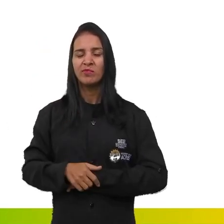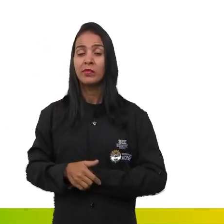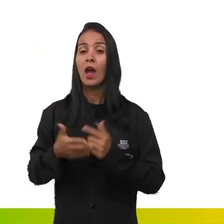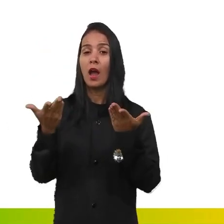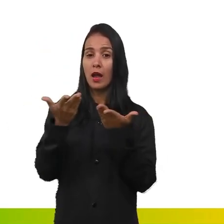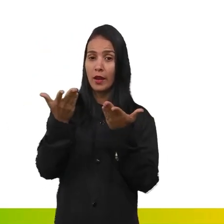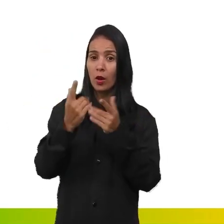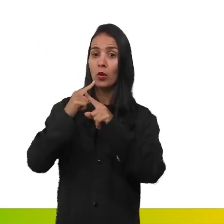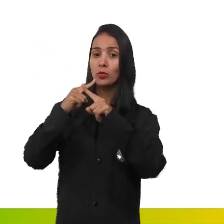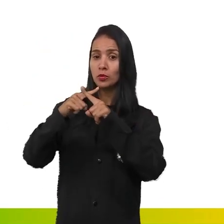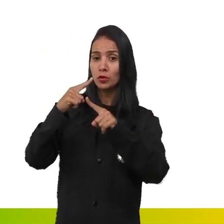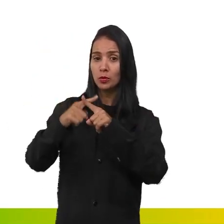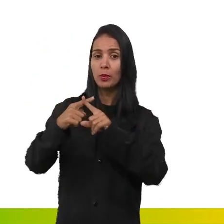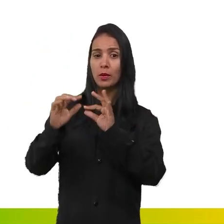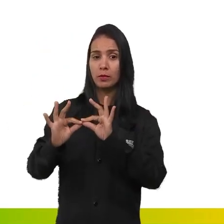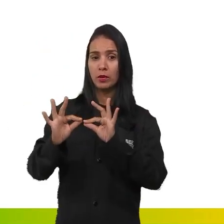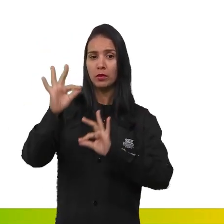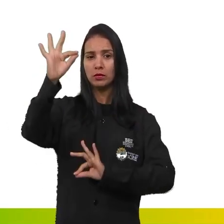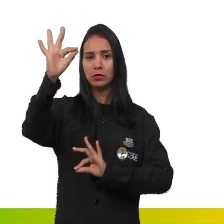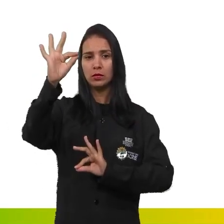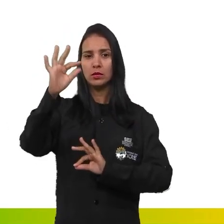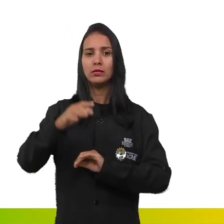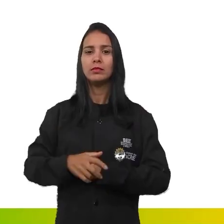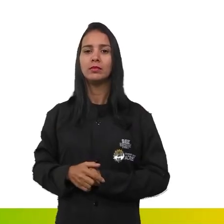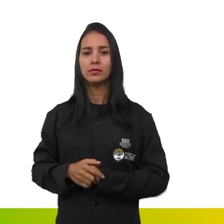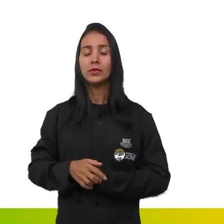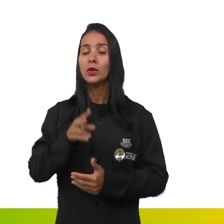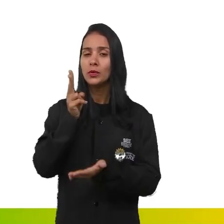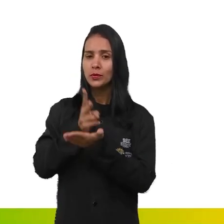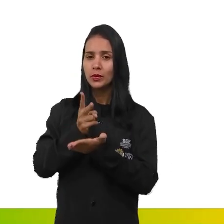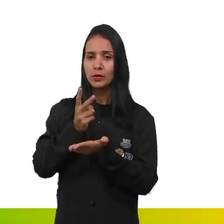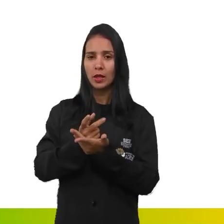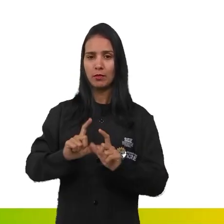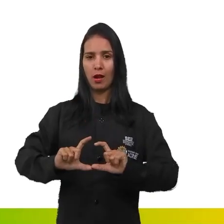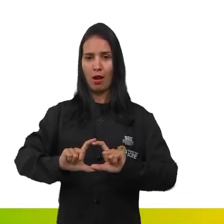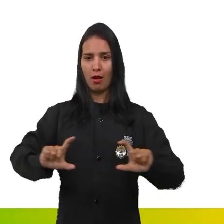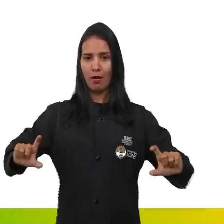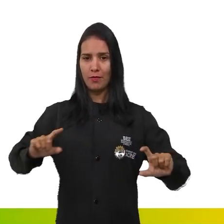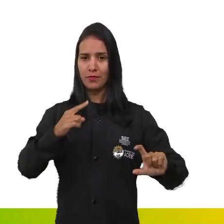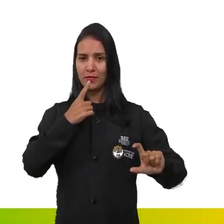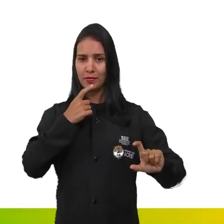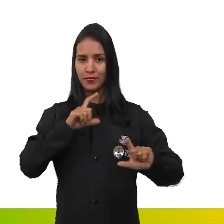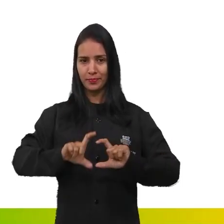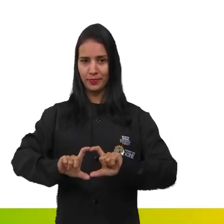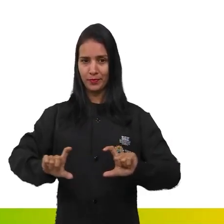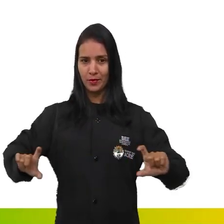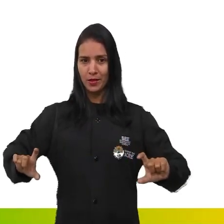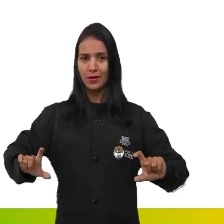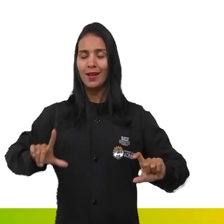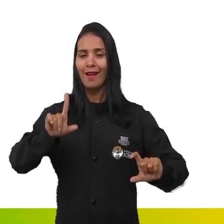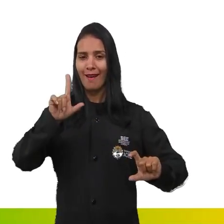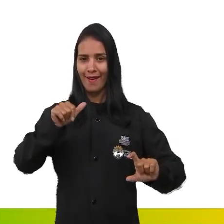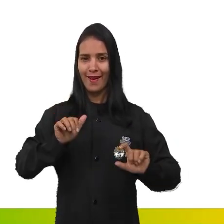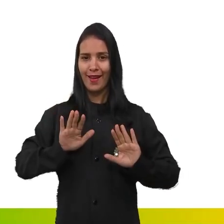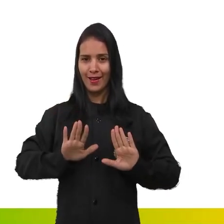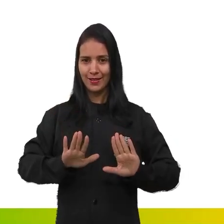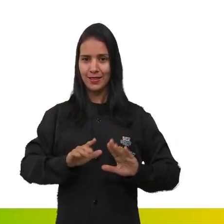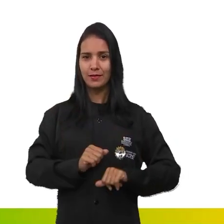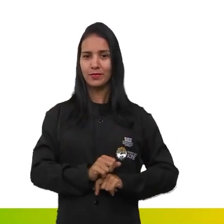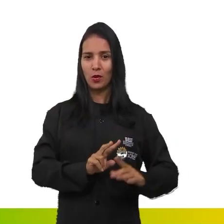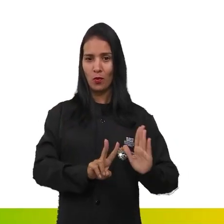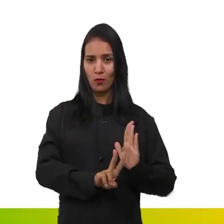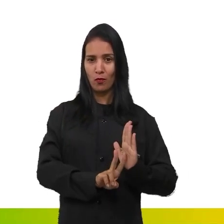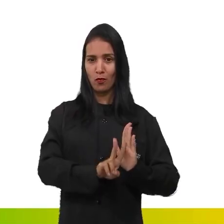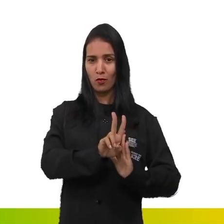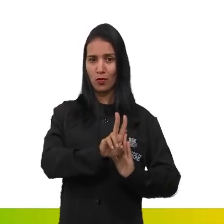altura, então o volume do cilindro tem que ser dado por essa fórmula aqui, ó, πr ao quadrado vezes a altura